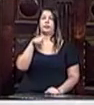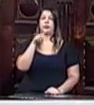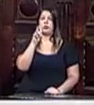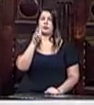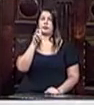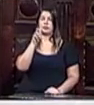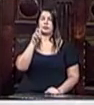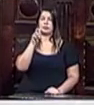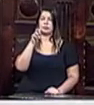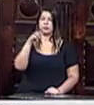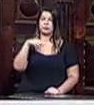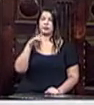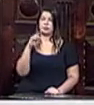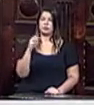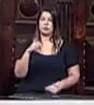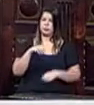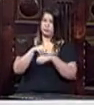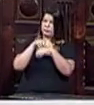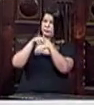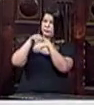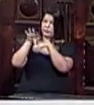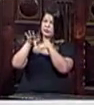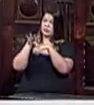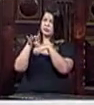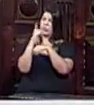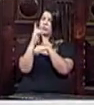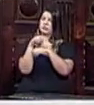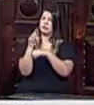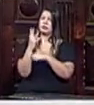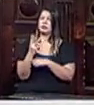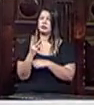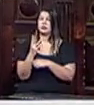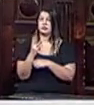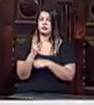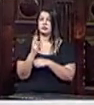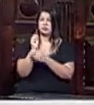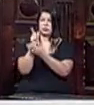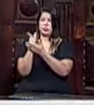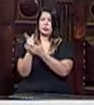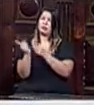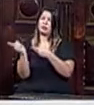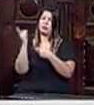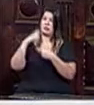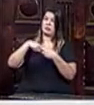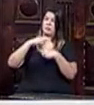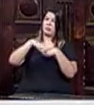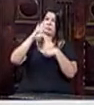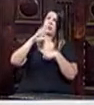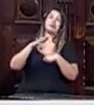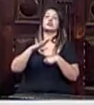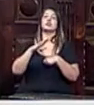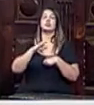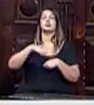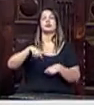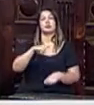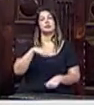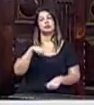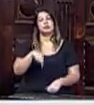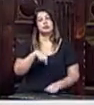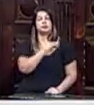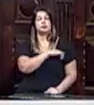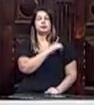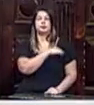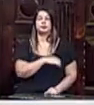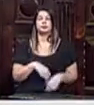Quer dizer, repassa um terço do que nós repassamos e recebe mais do que o que a gente tem